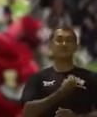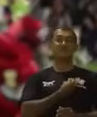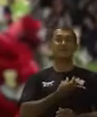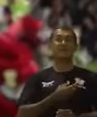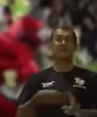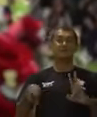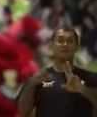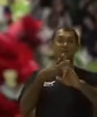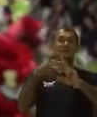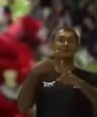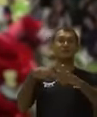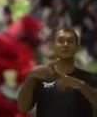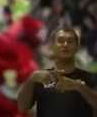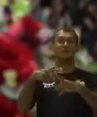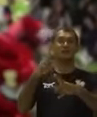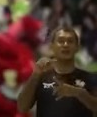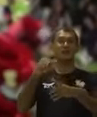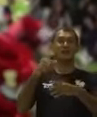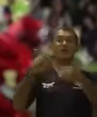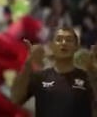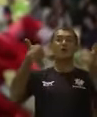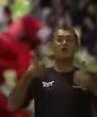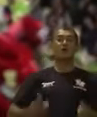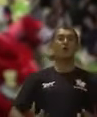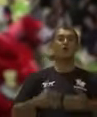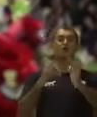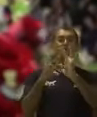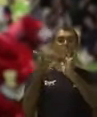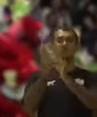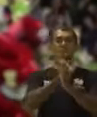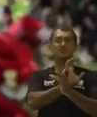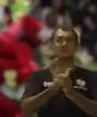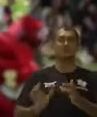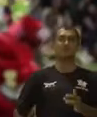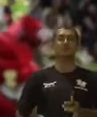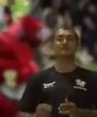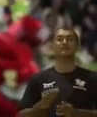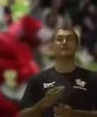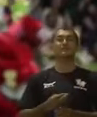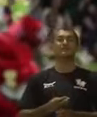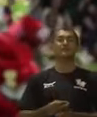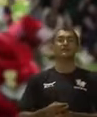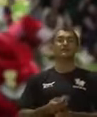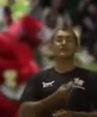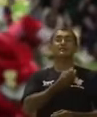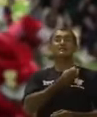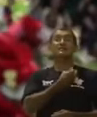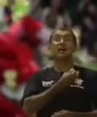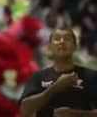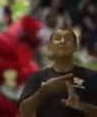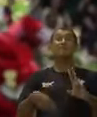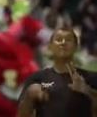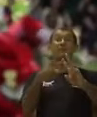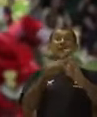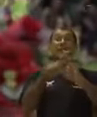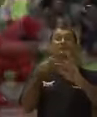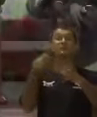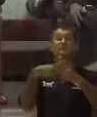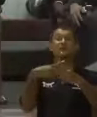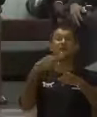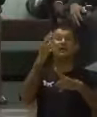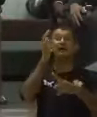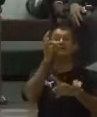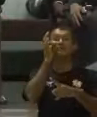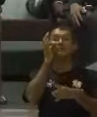tornara corpo de Cristo. Ele está preso porque ele se tornar um bom soldado de Jesus. Ele está preso